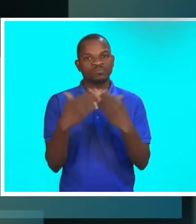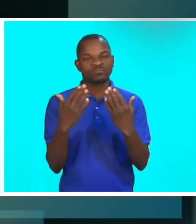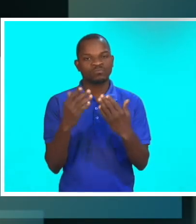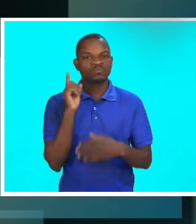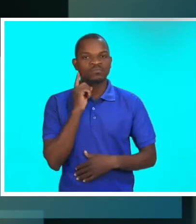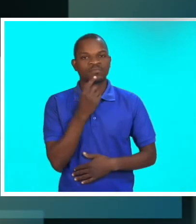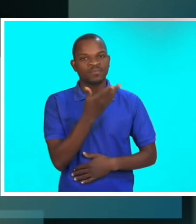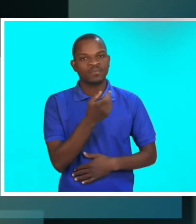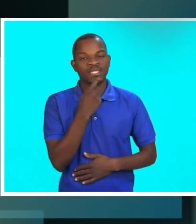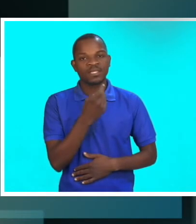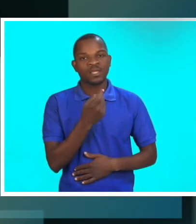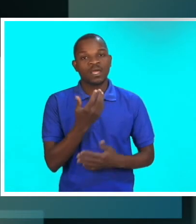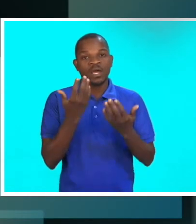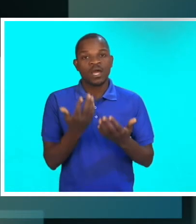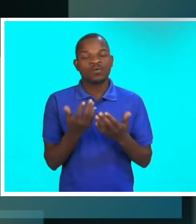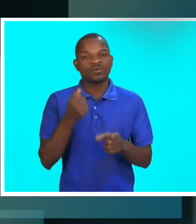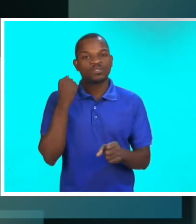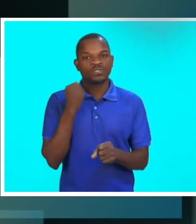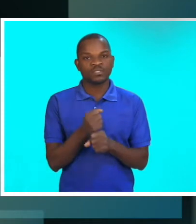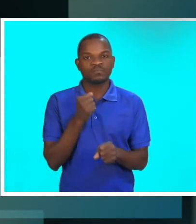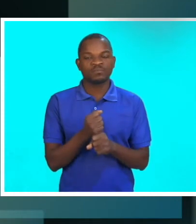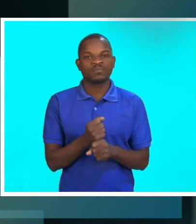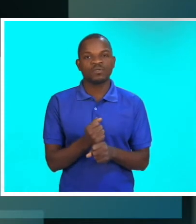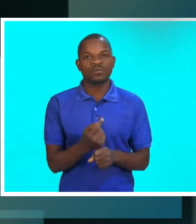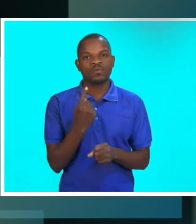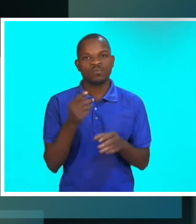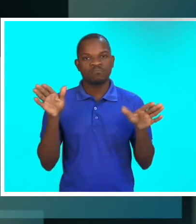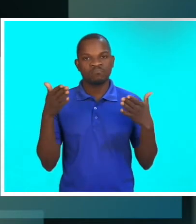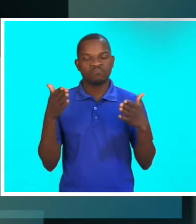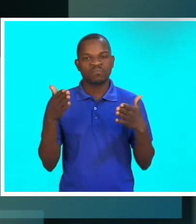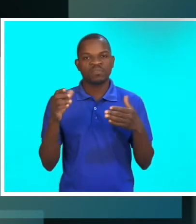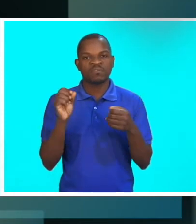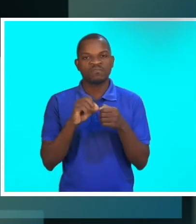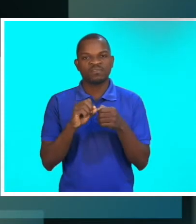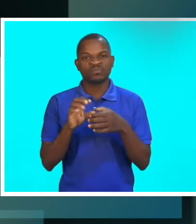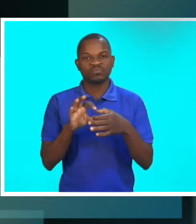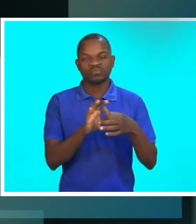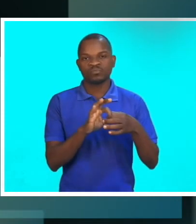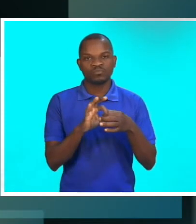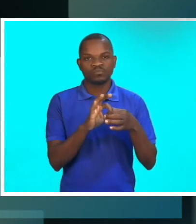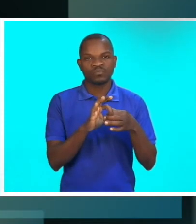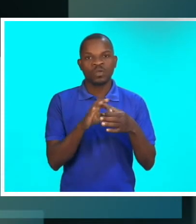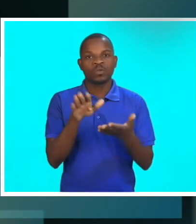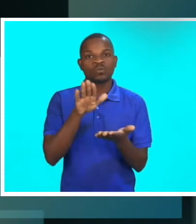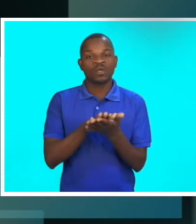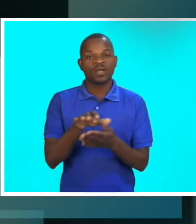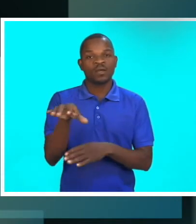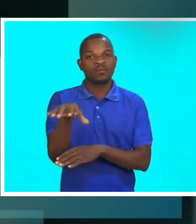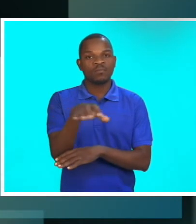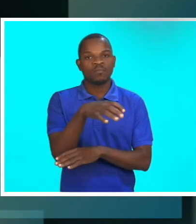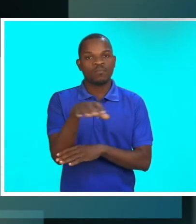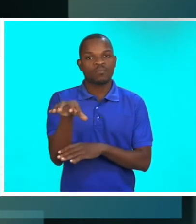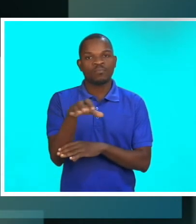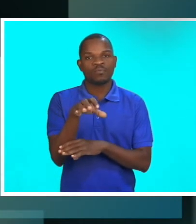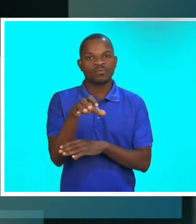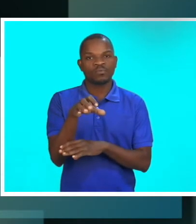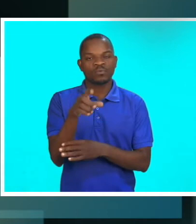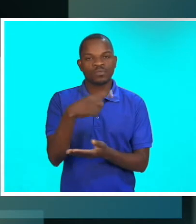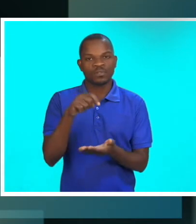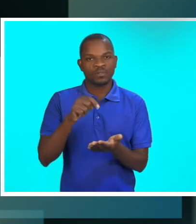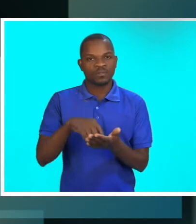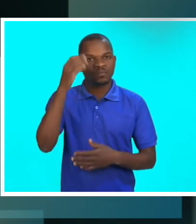Jan, falamos um pouco do seu dia a dia. Atualmente estou a trabalhar numa empresa a fornecer serviço ao